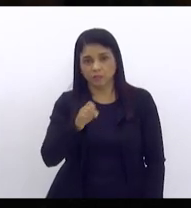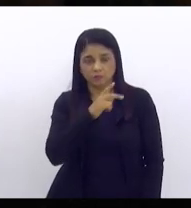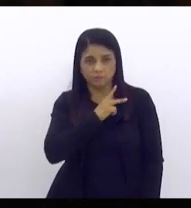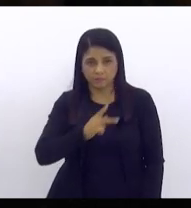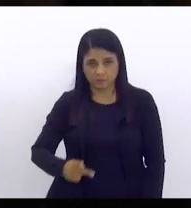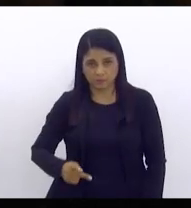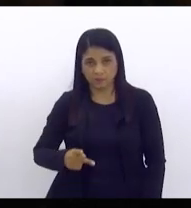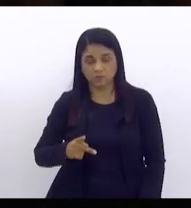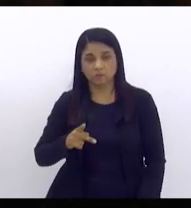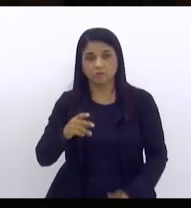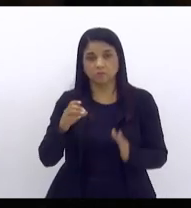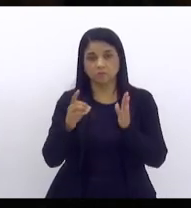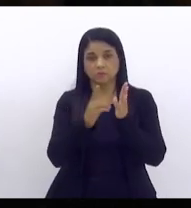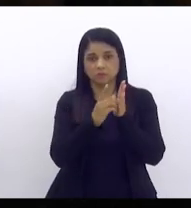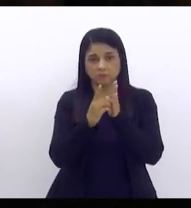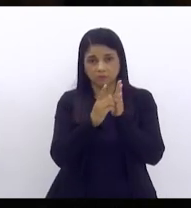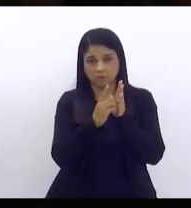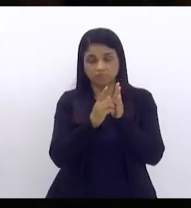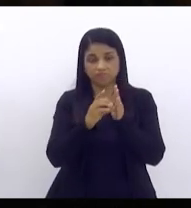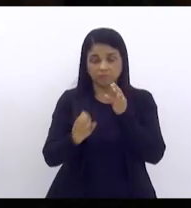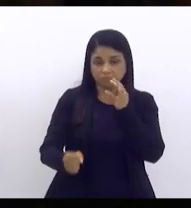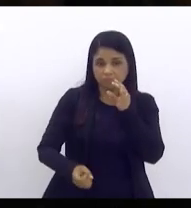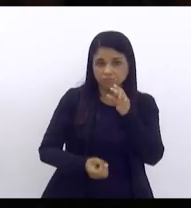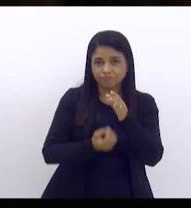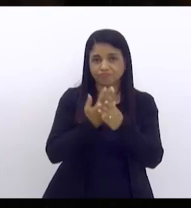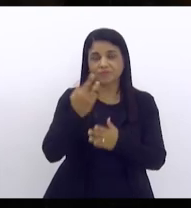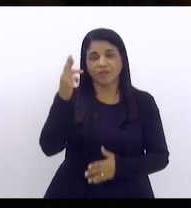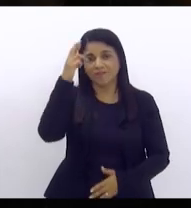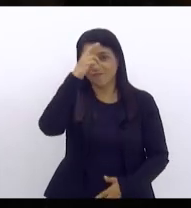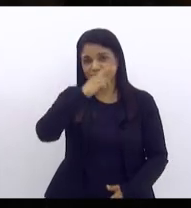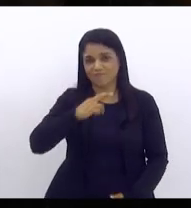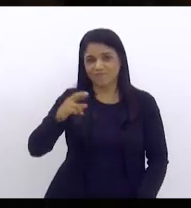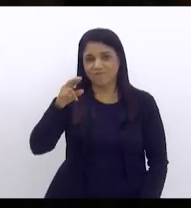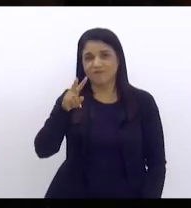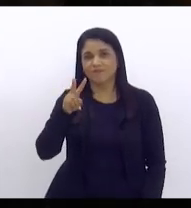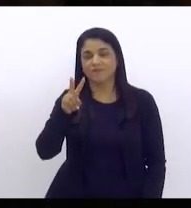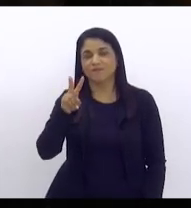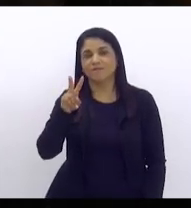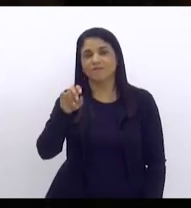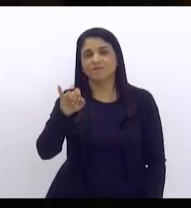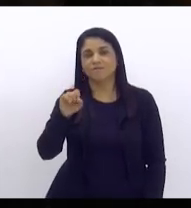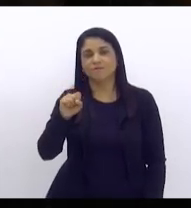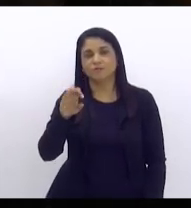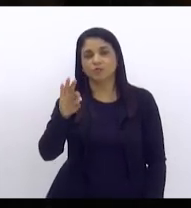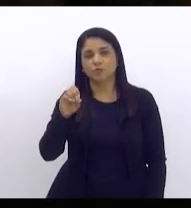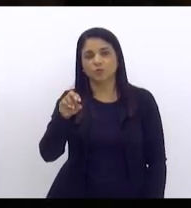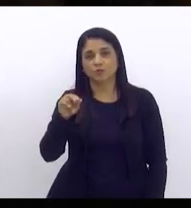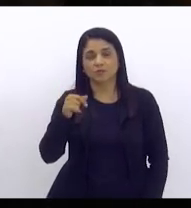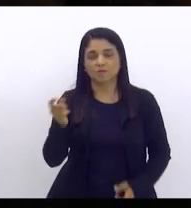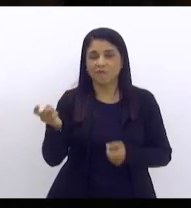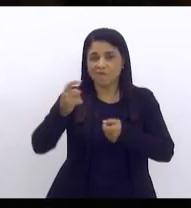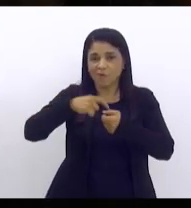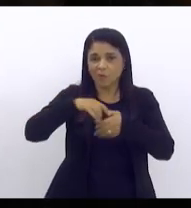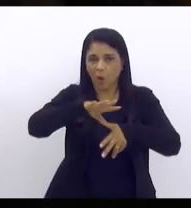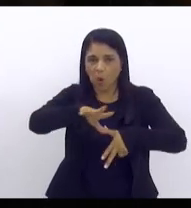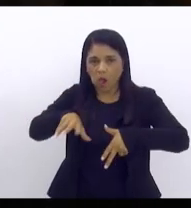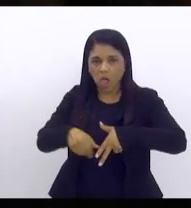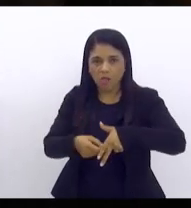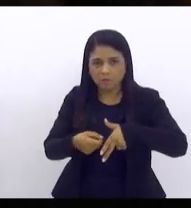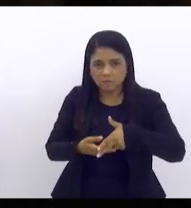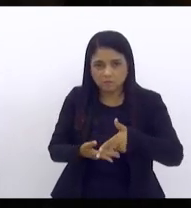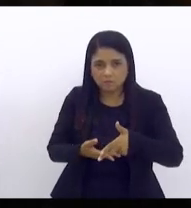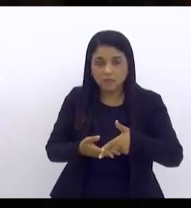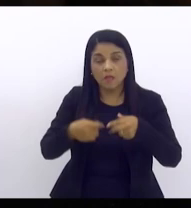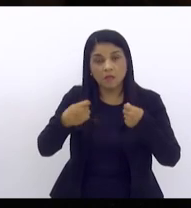e vai querer recriar a vistoria para voltar toda aquela corrupção que havia. Então, precisa